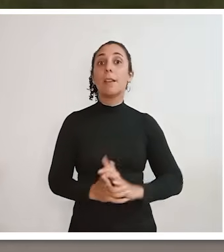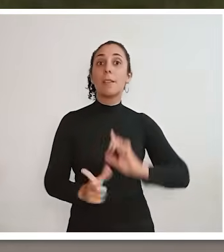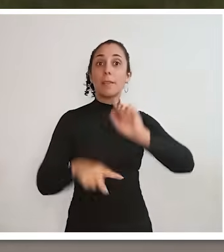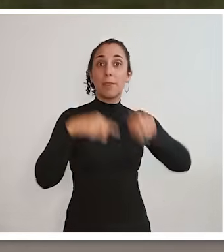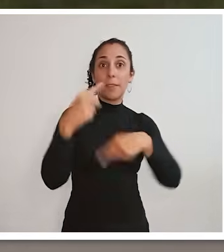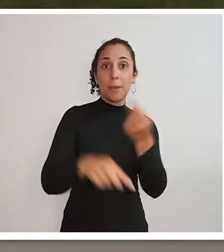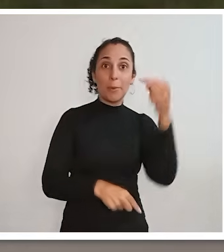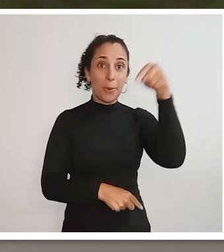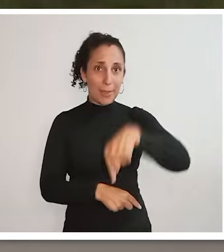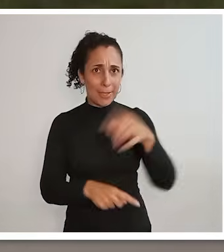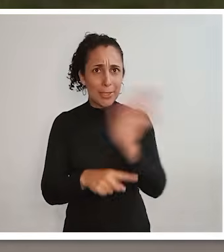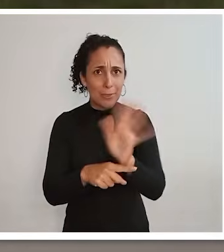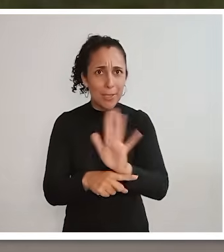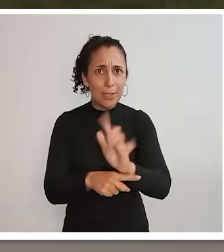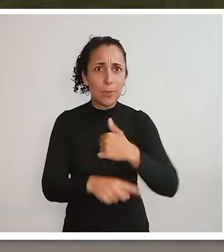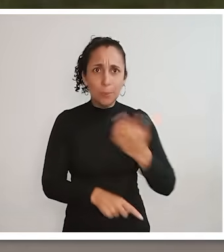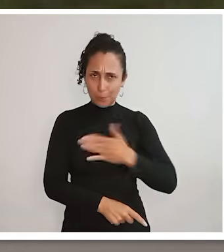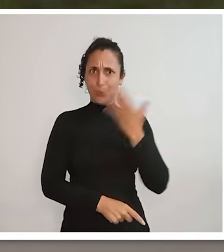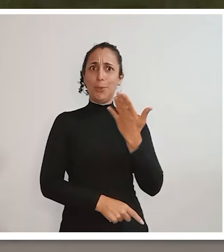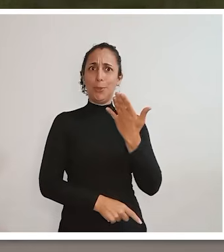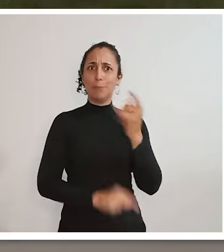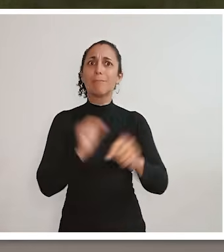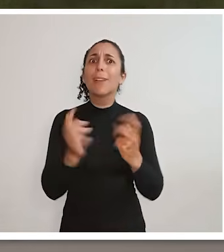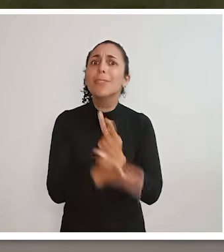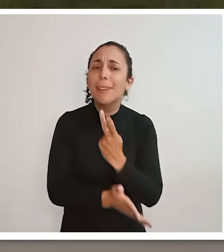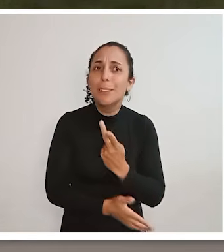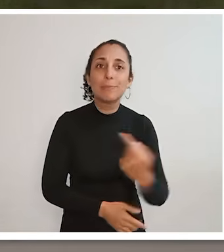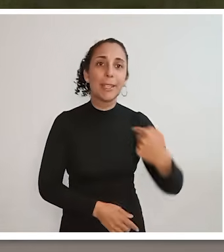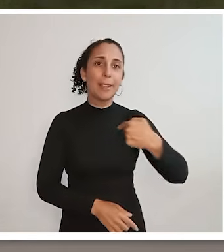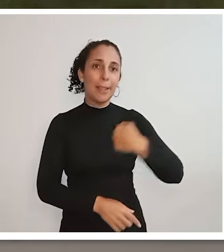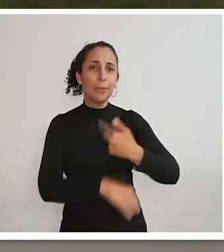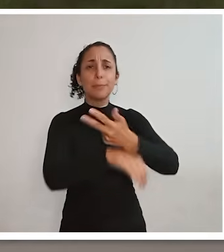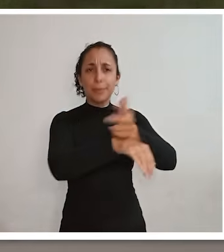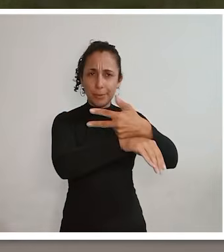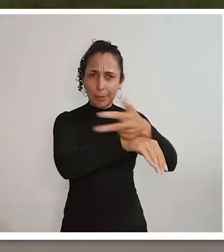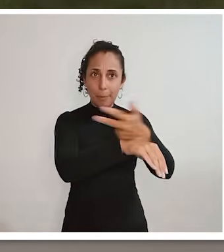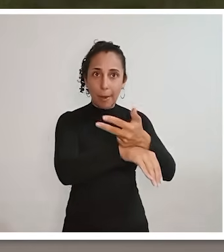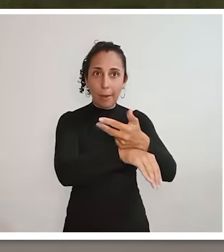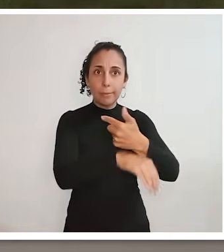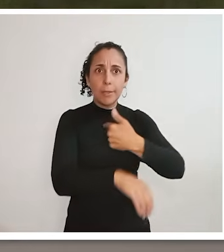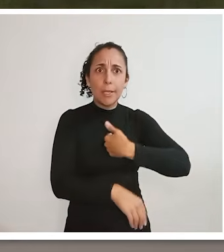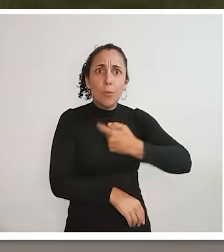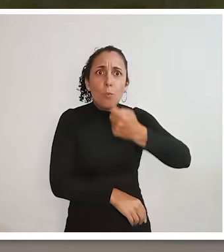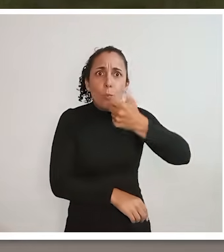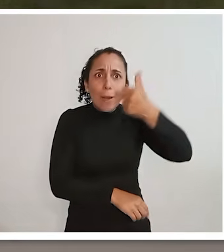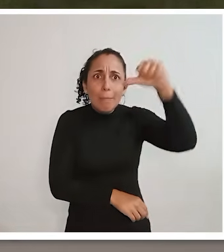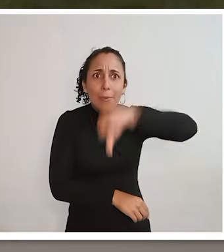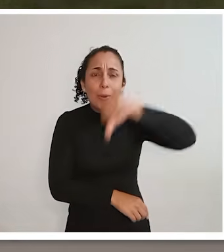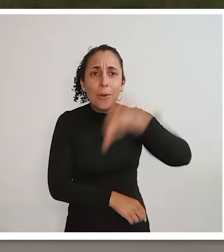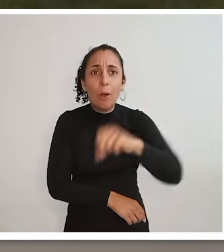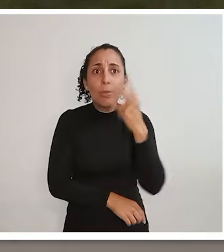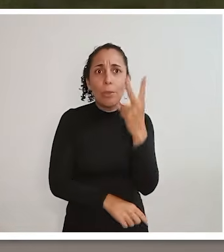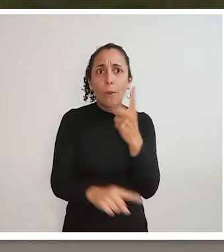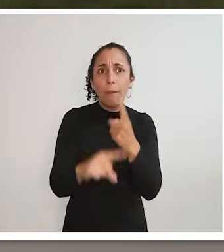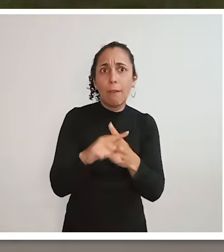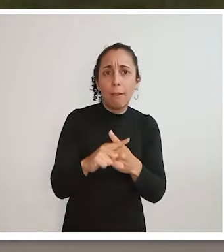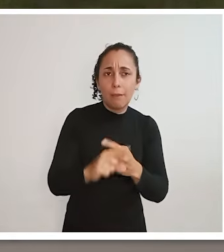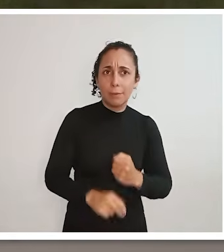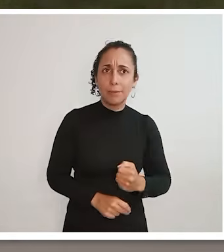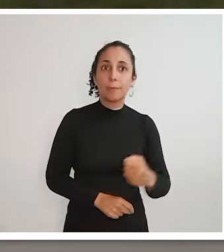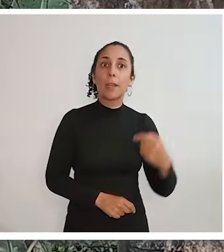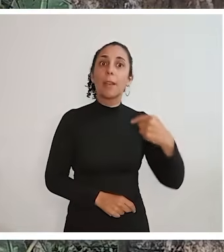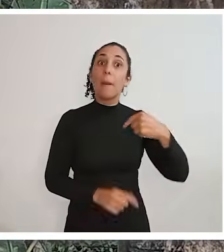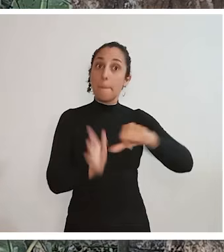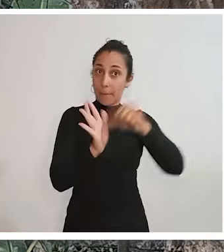é, pessoal, o que eu nem imaginava é que logo após essa gravação ali, no Encontro dos Rios, eu ia levar um dos maiores sustos da